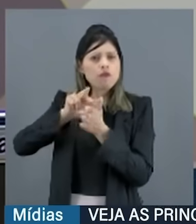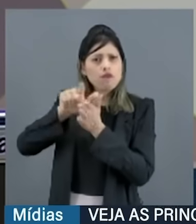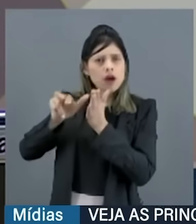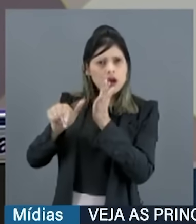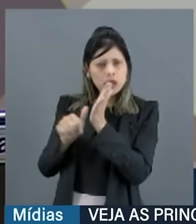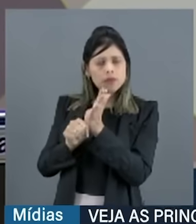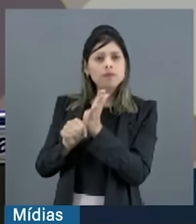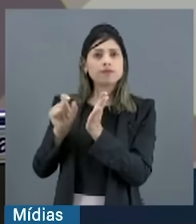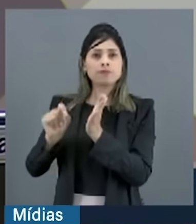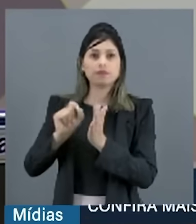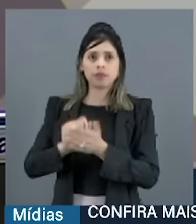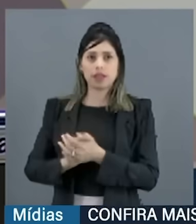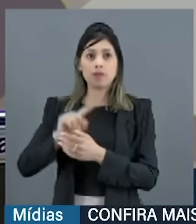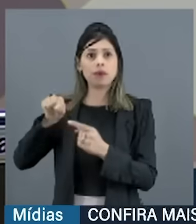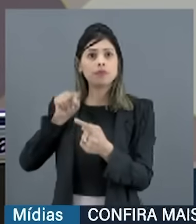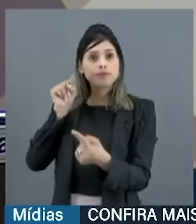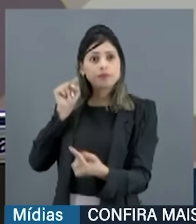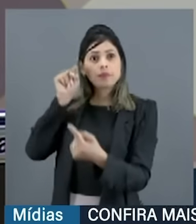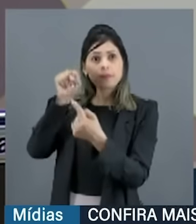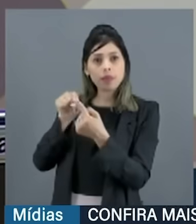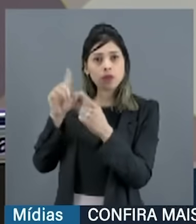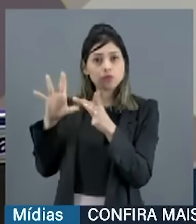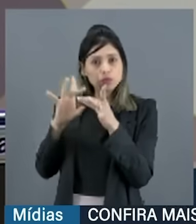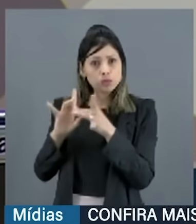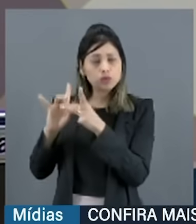eles subjetivamente unidos